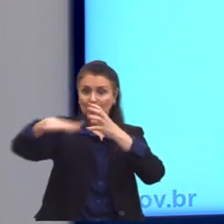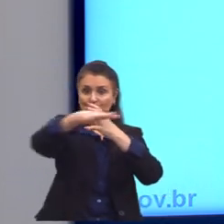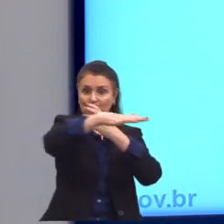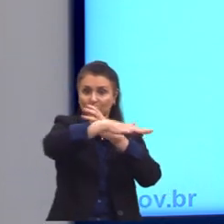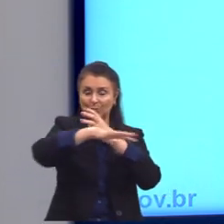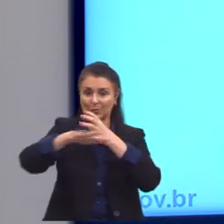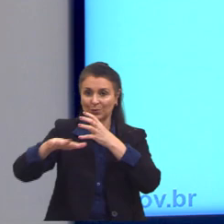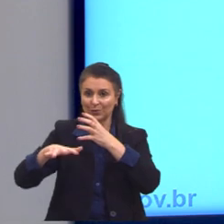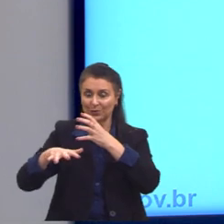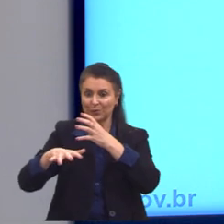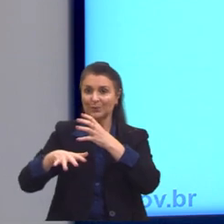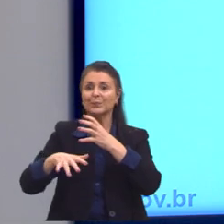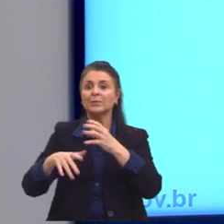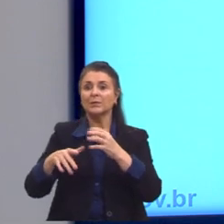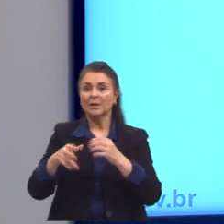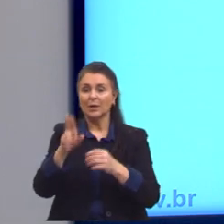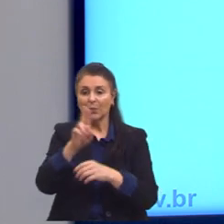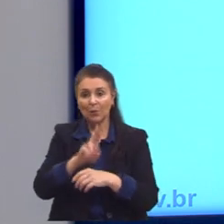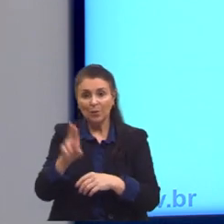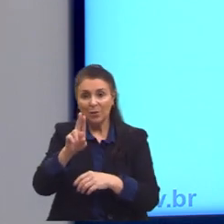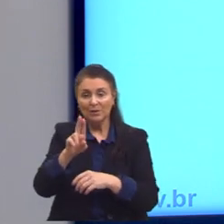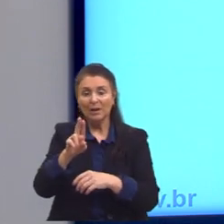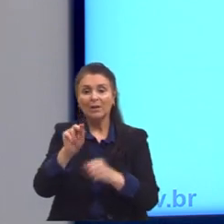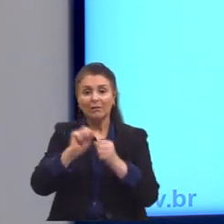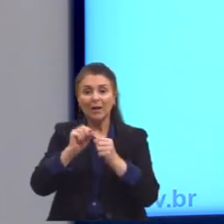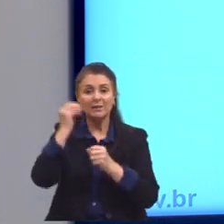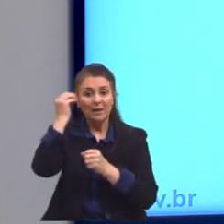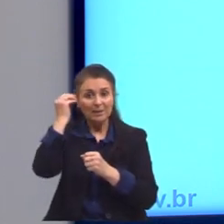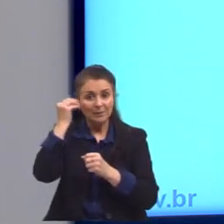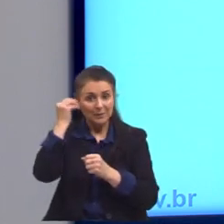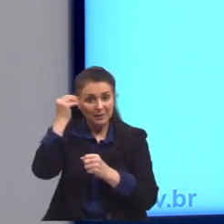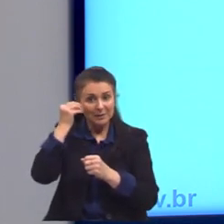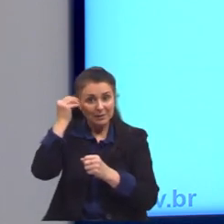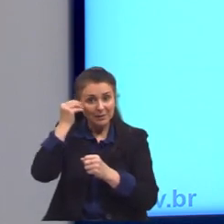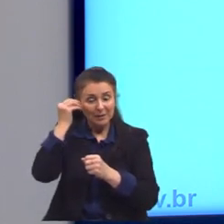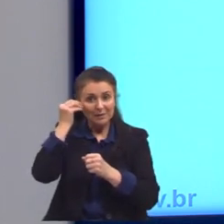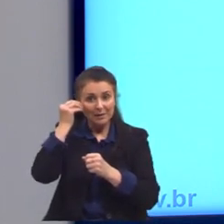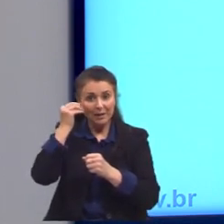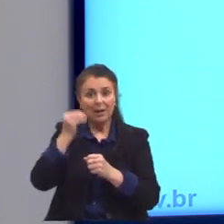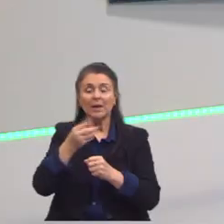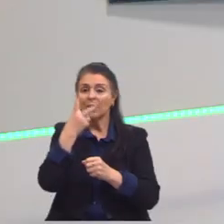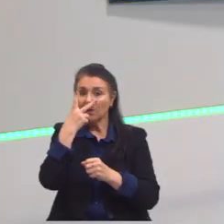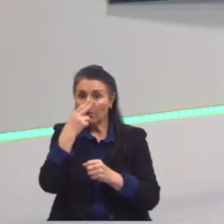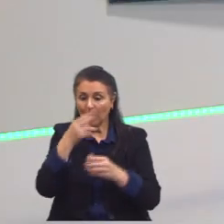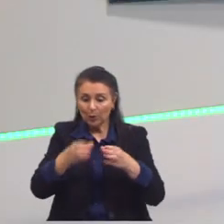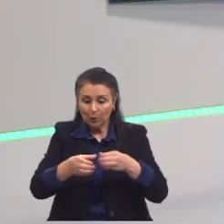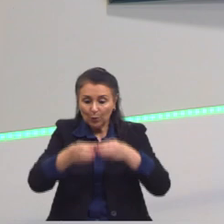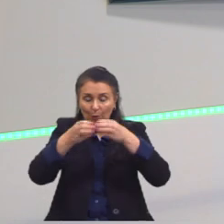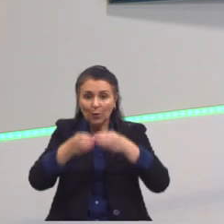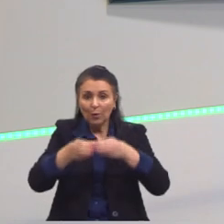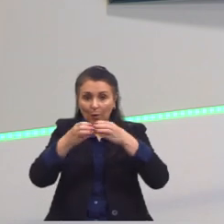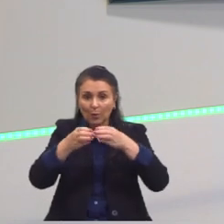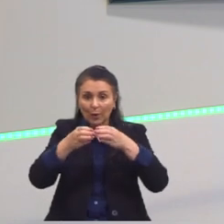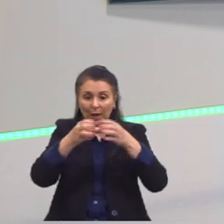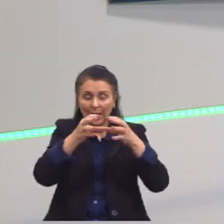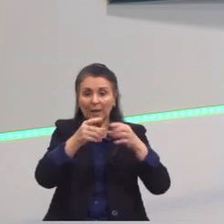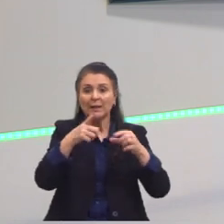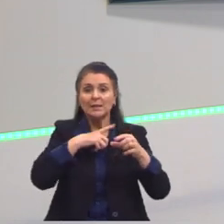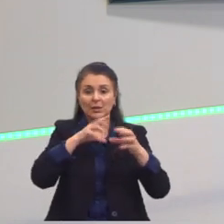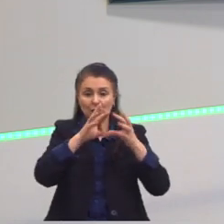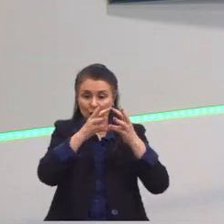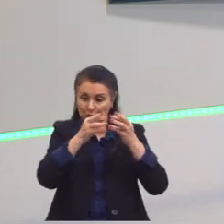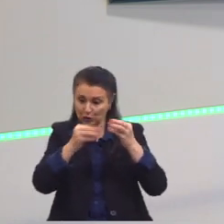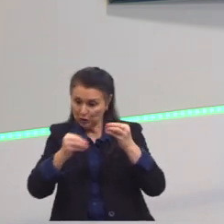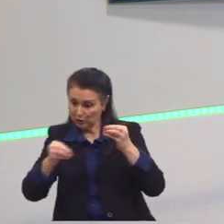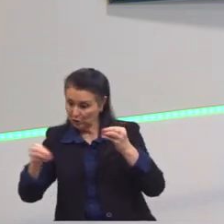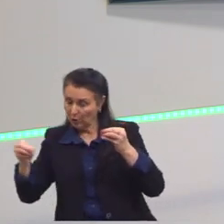um gelo em um copo porque a densidade dele é muito próximo da água então e acaba deslocando uma certa quantidade